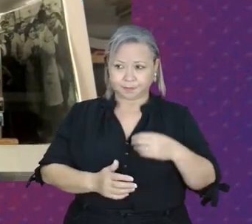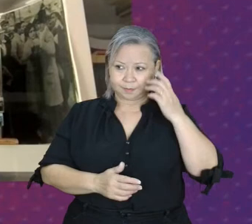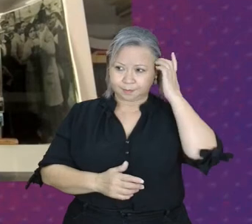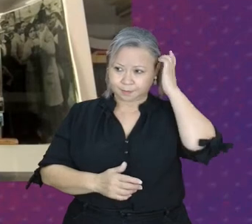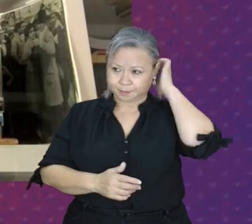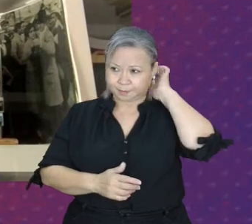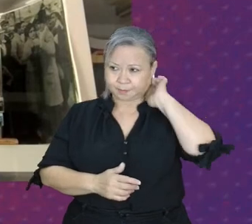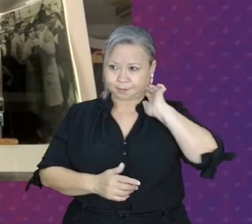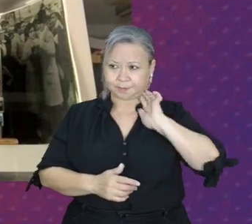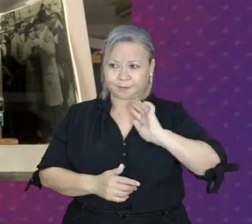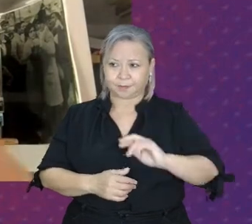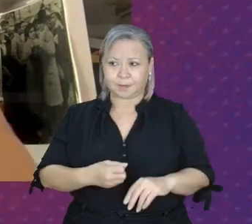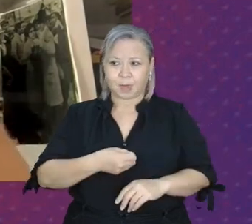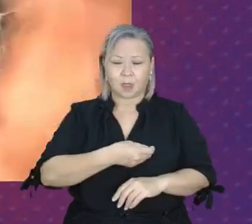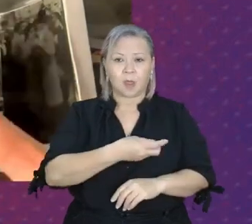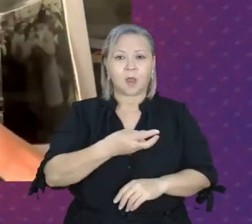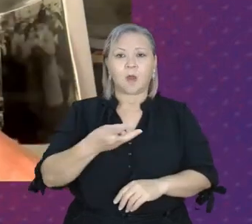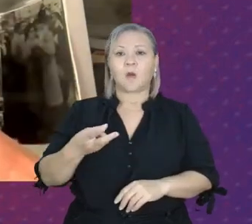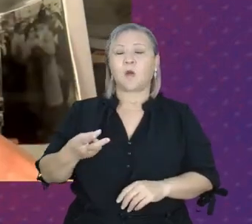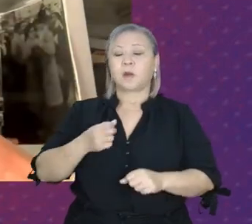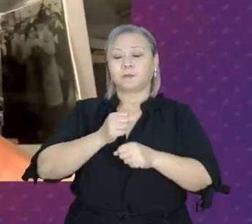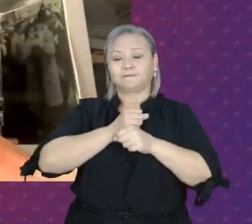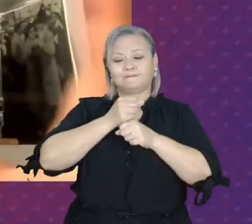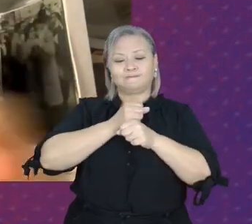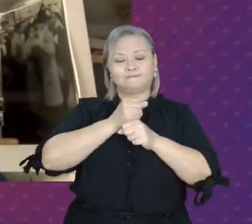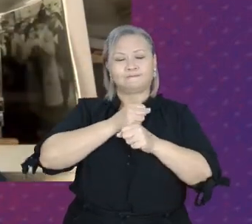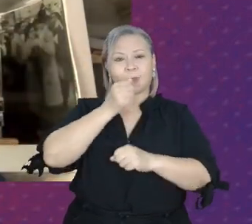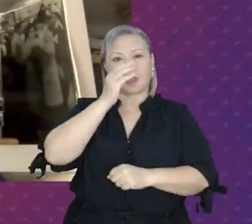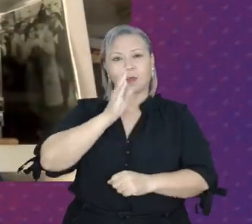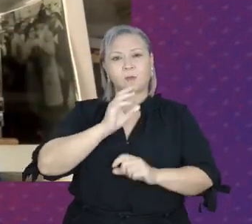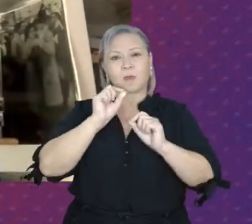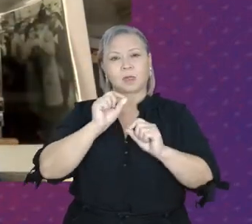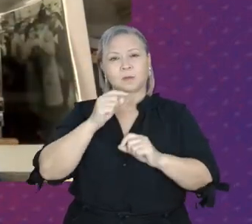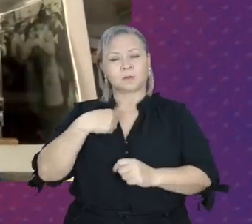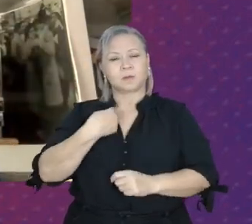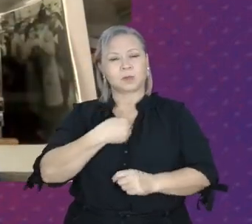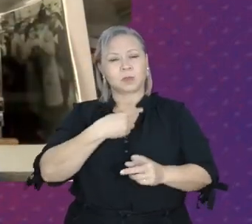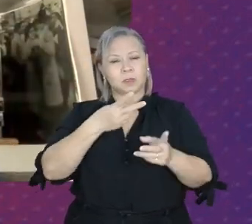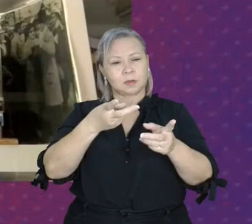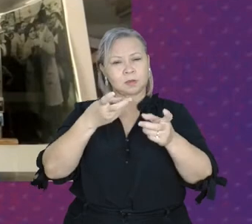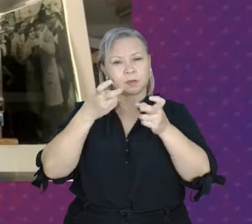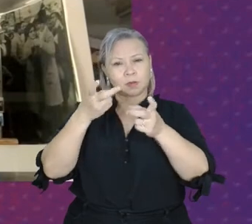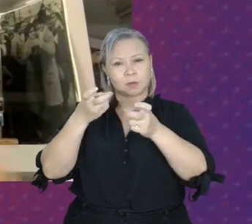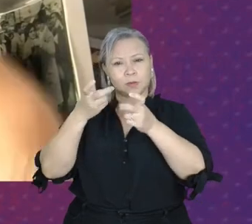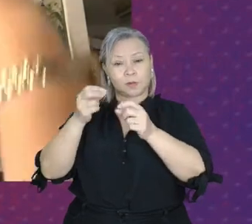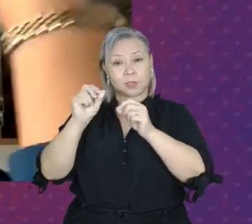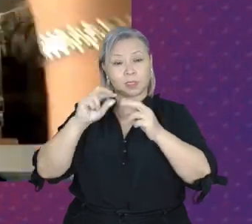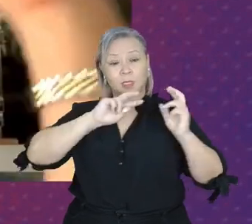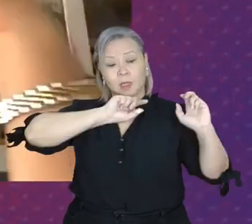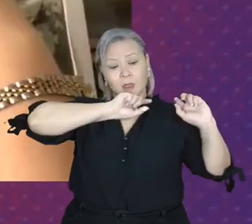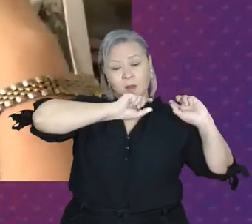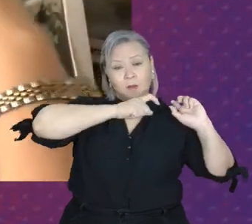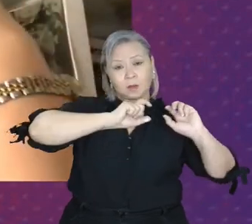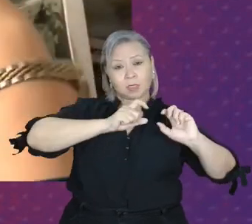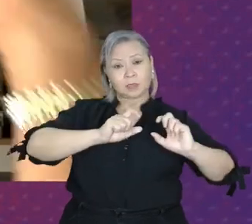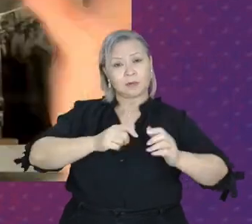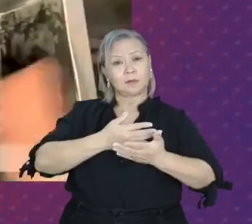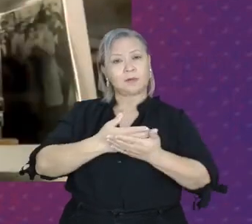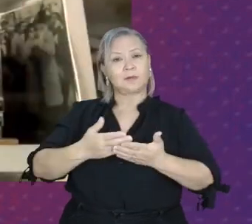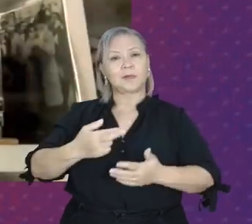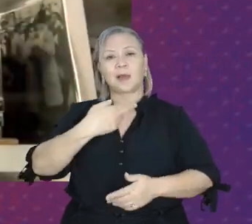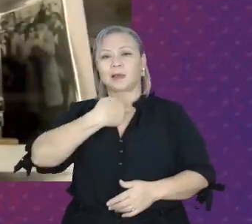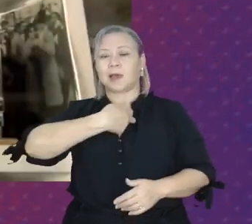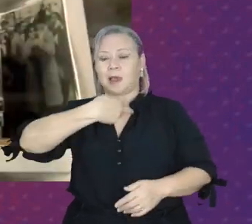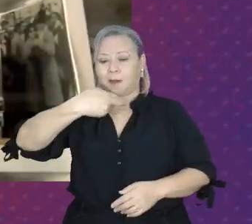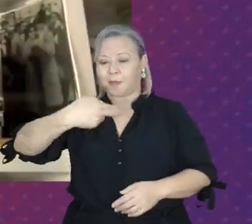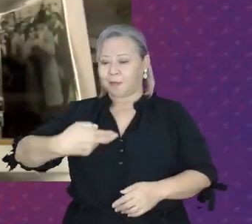Olha, quantos anos no Brasil que nós vemos, né, isso é uma tradição desde a República, desde a